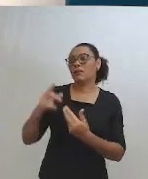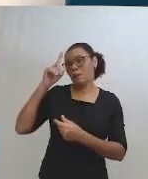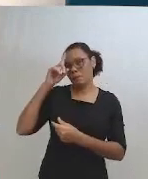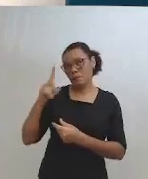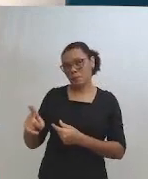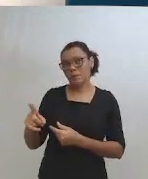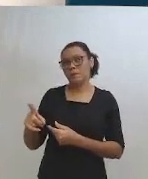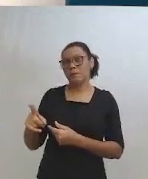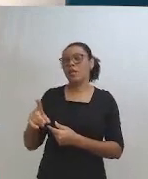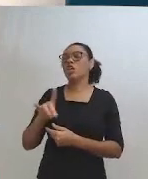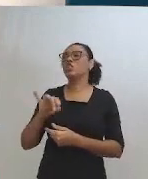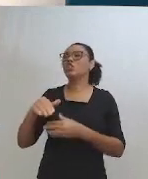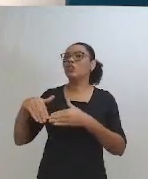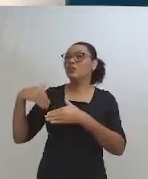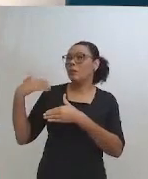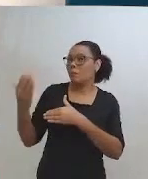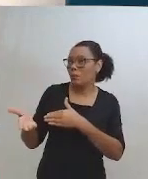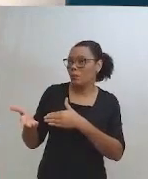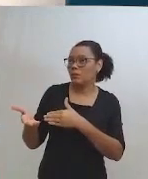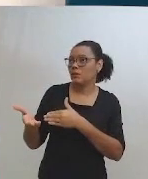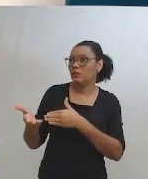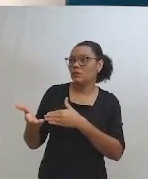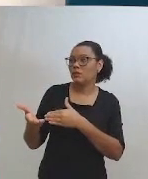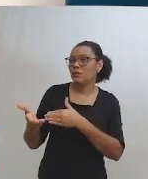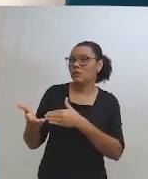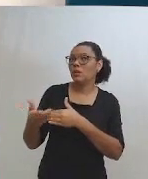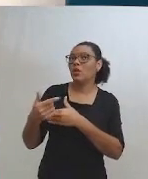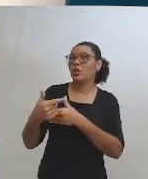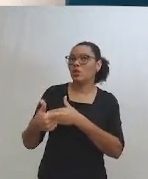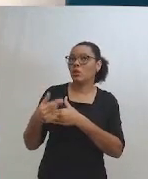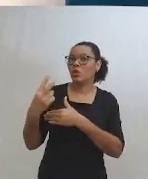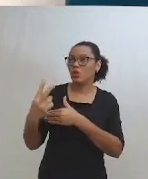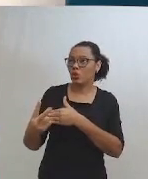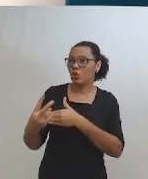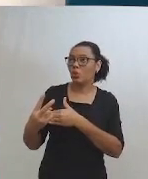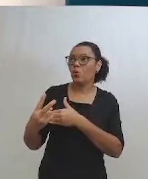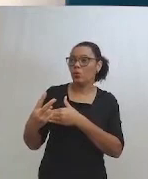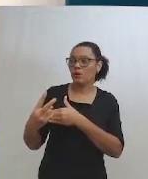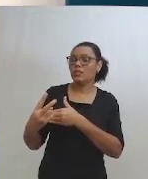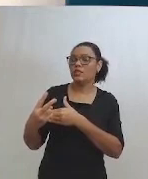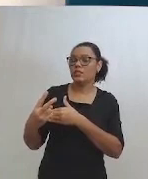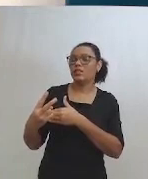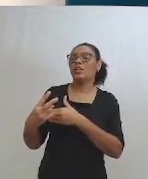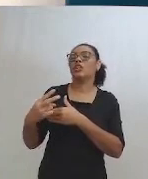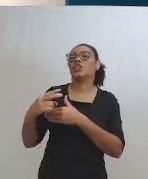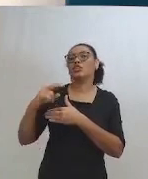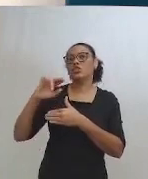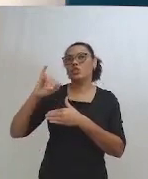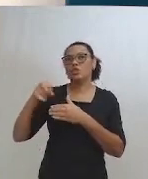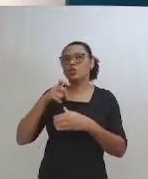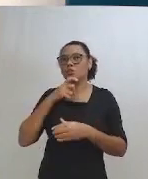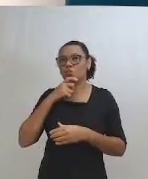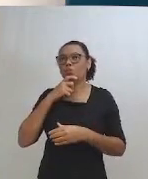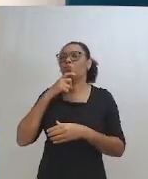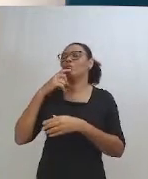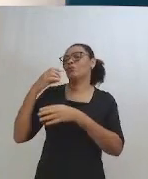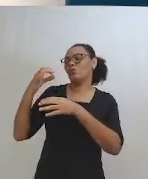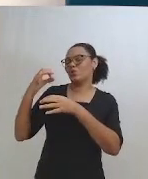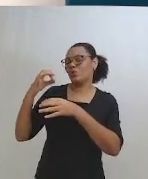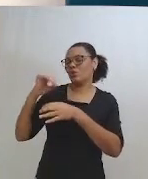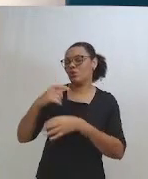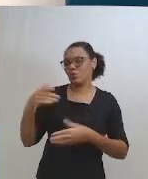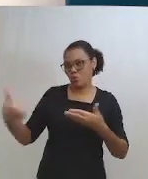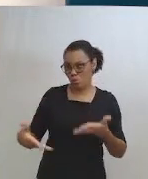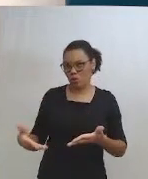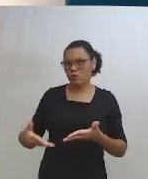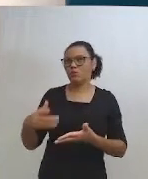pós 12 de julho de 2021. Assim, considerando o contexto da pandemia, aliado ao fato de já foi autorizado o retorno